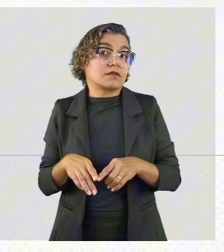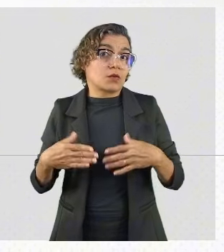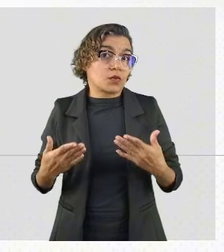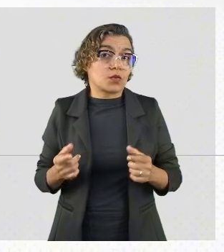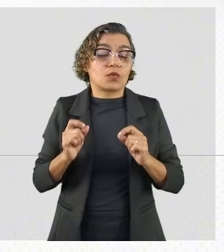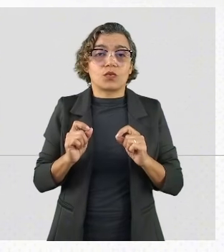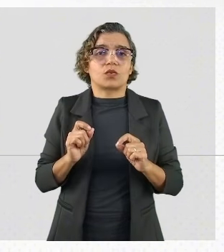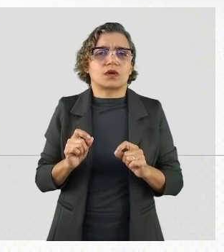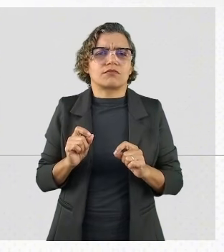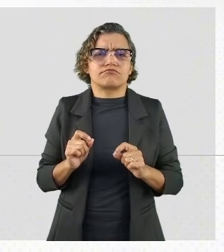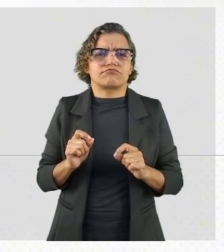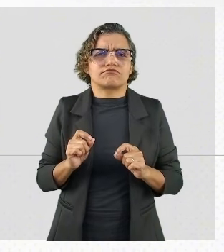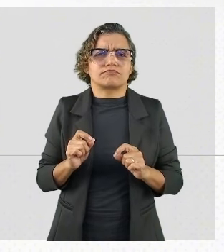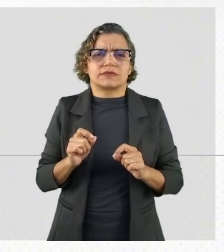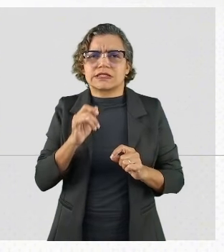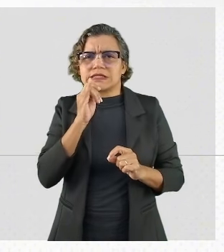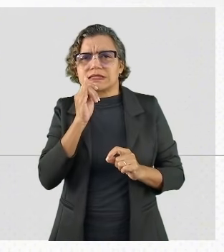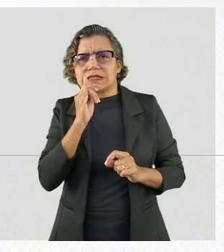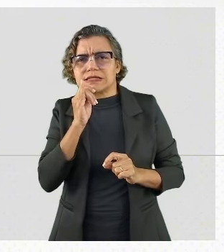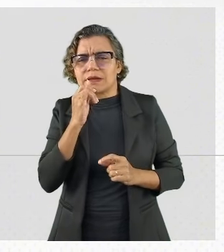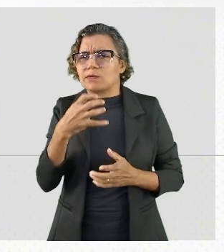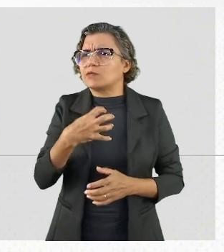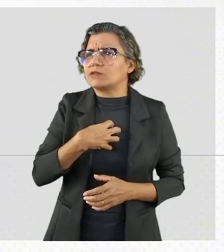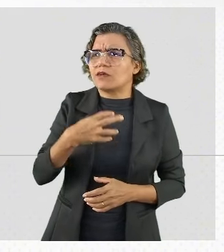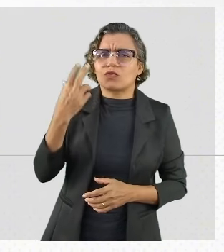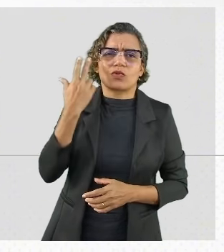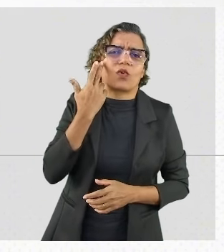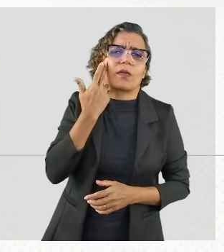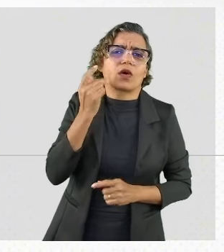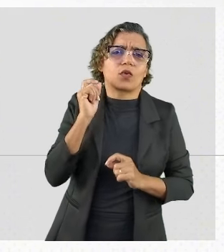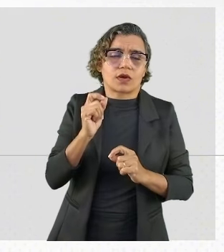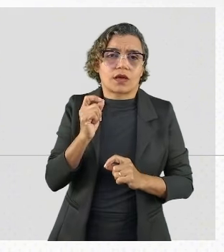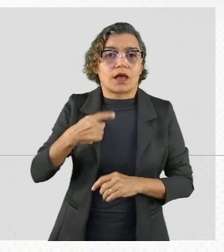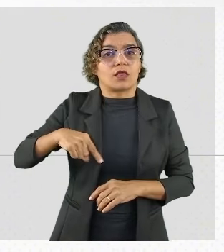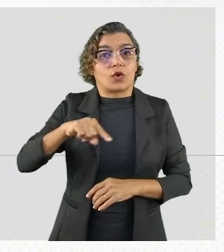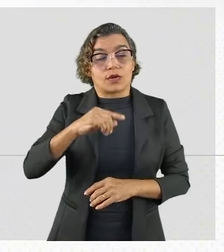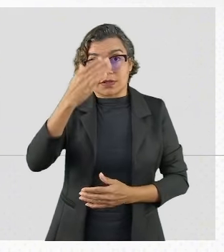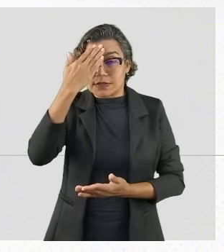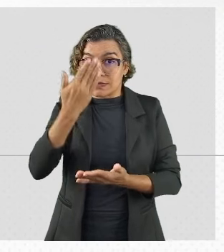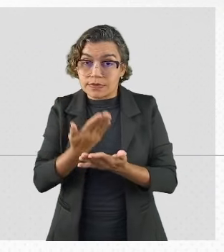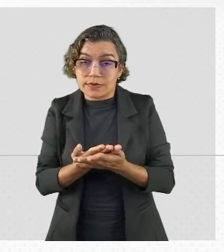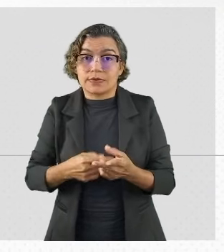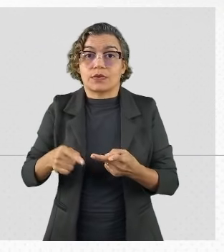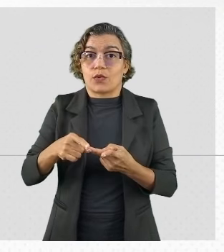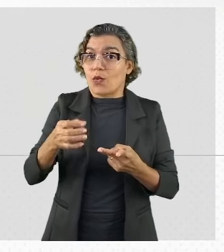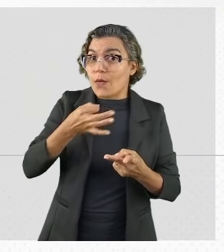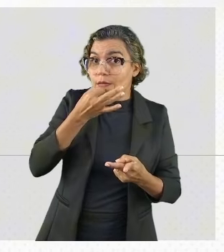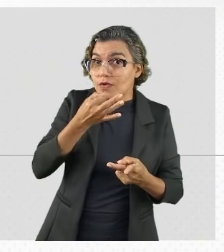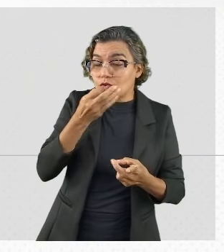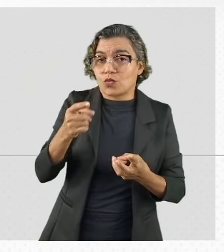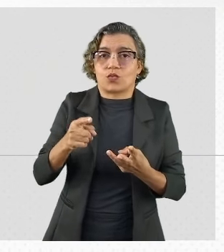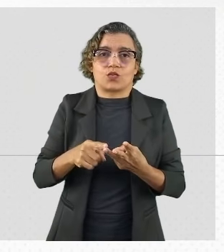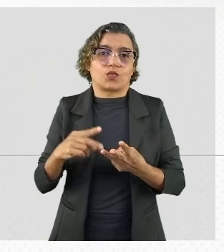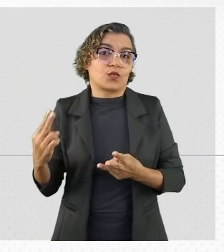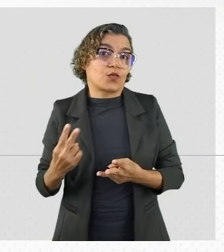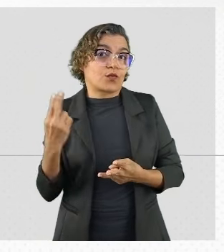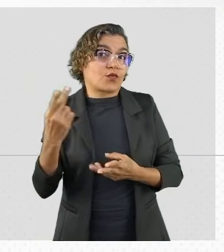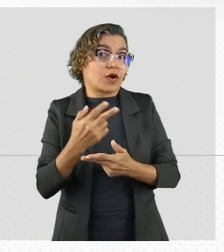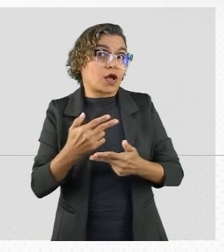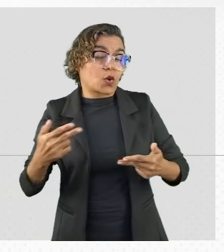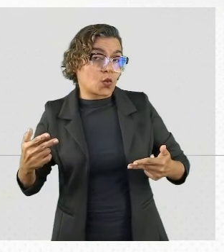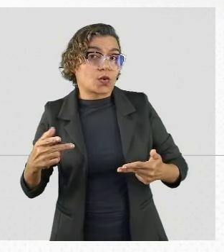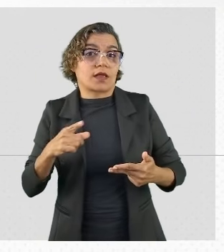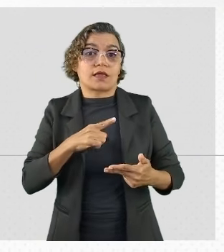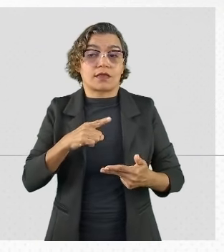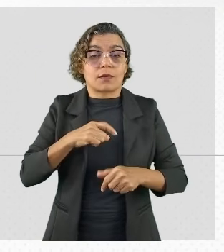Então, o que envolve esse senso comum são as nossas crenças, as nossas opiniões, os valores que nós